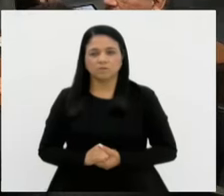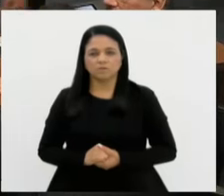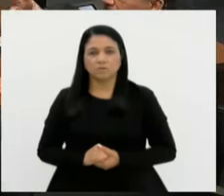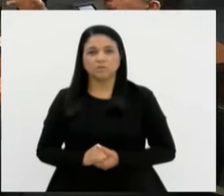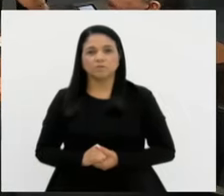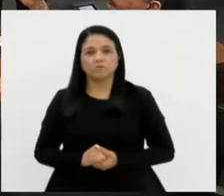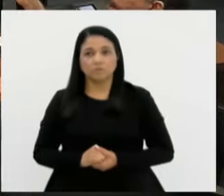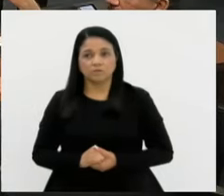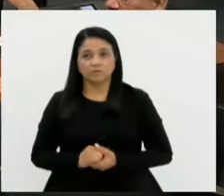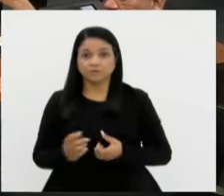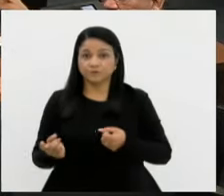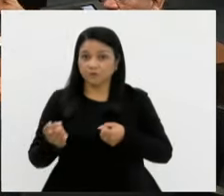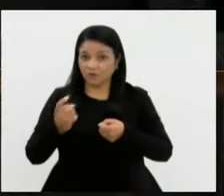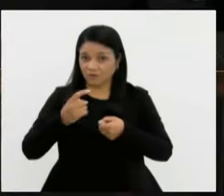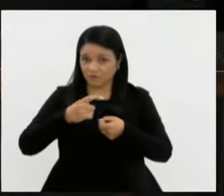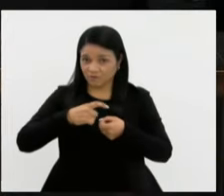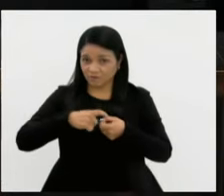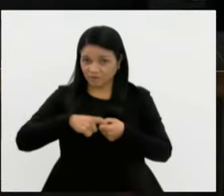Bem, retomando